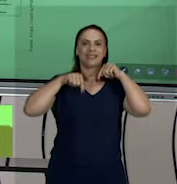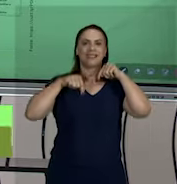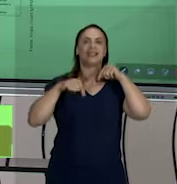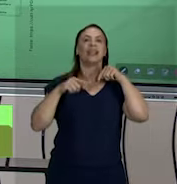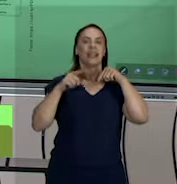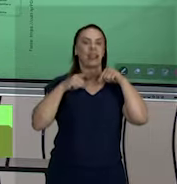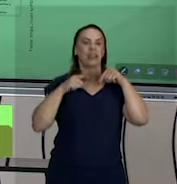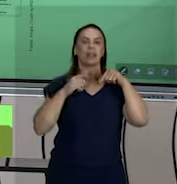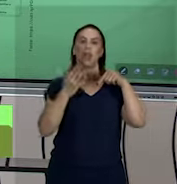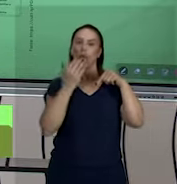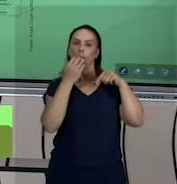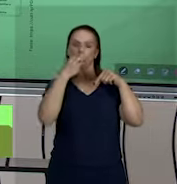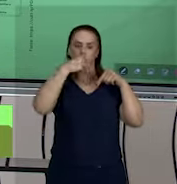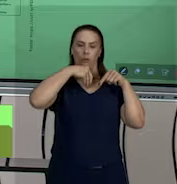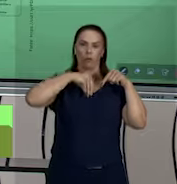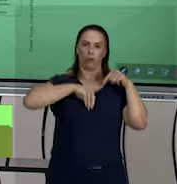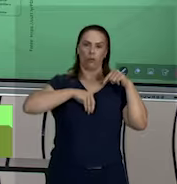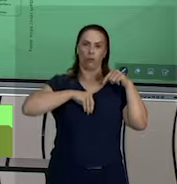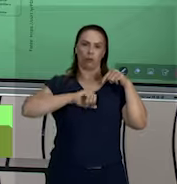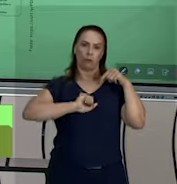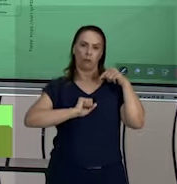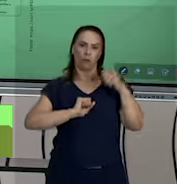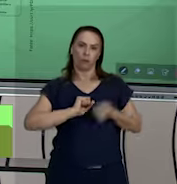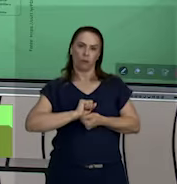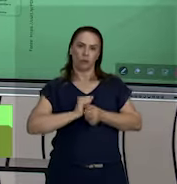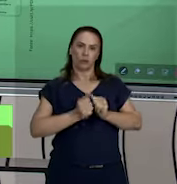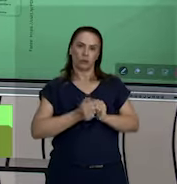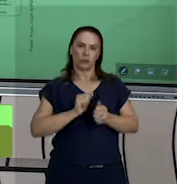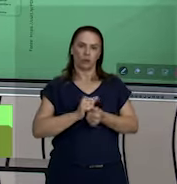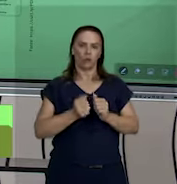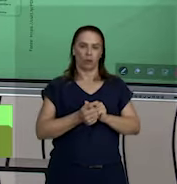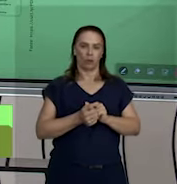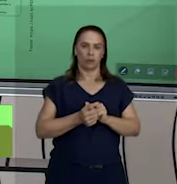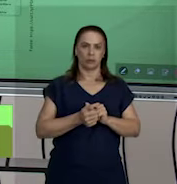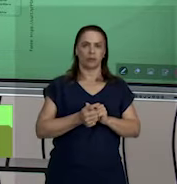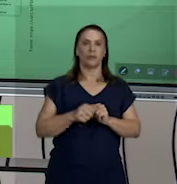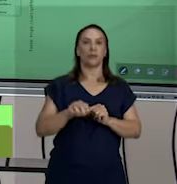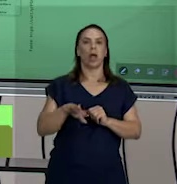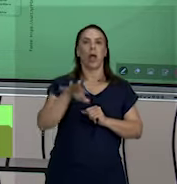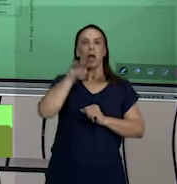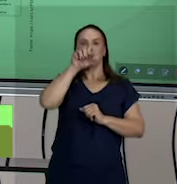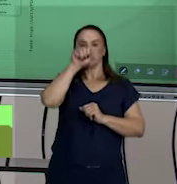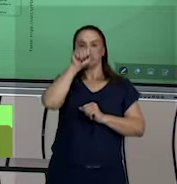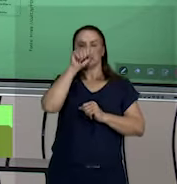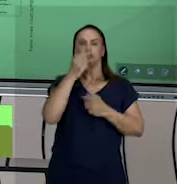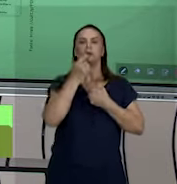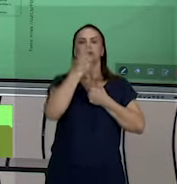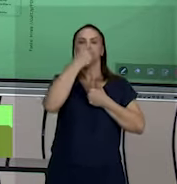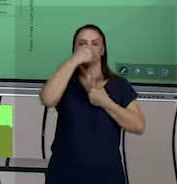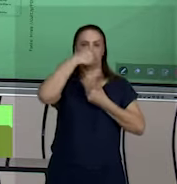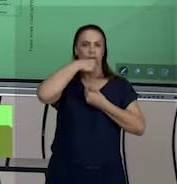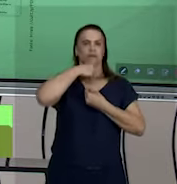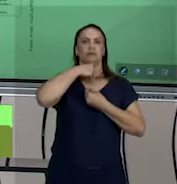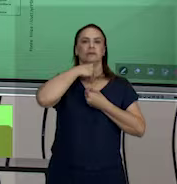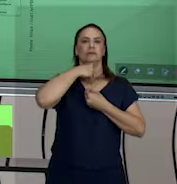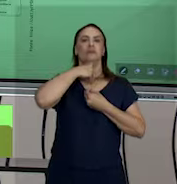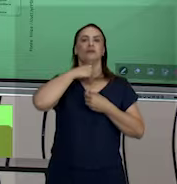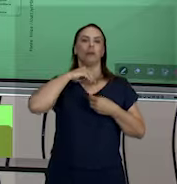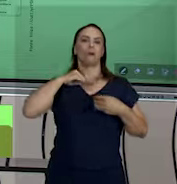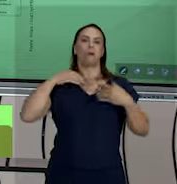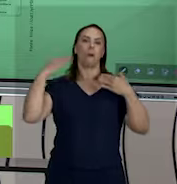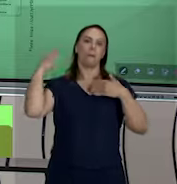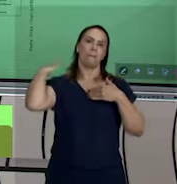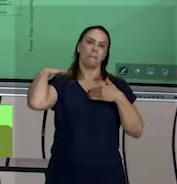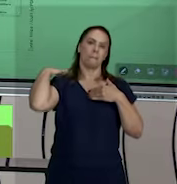e vai para o estômago, e na respiração o ar vai passar pela traqueia, né, e ir em direção